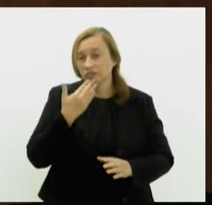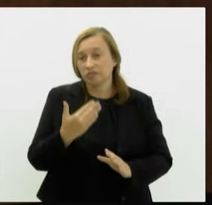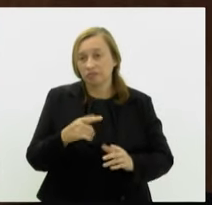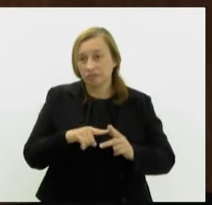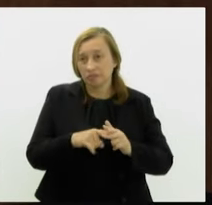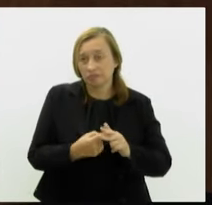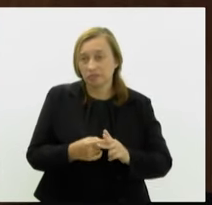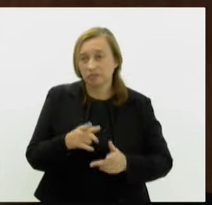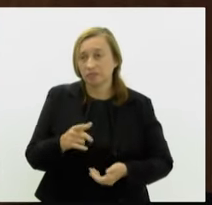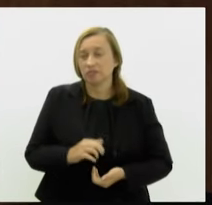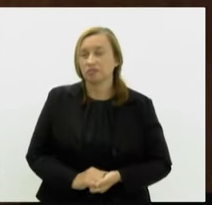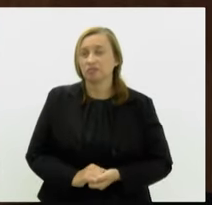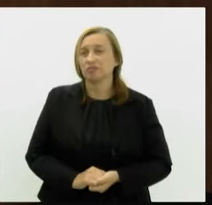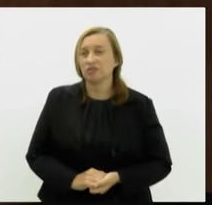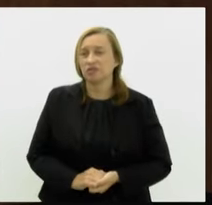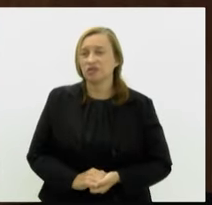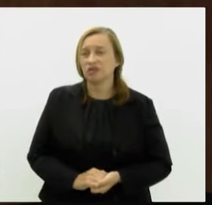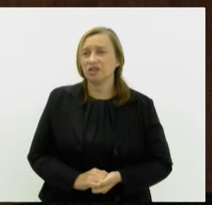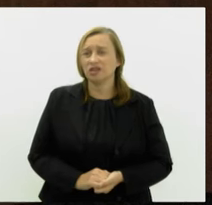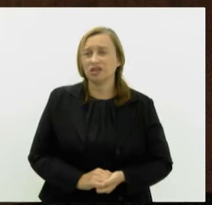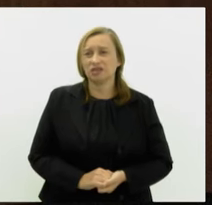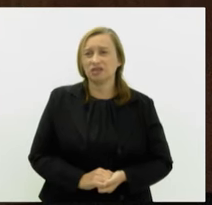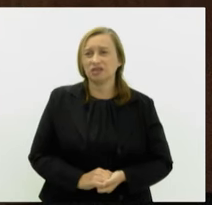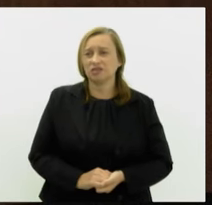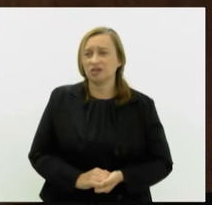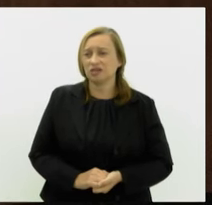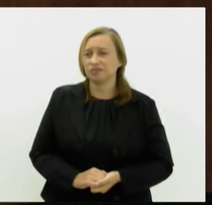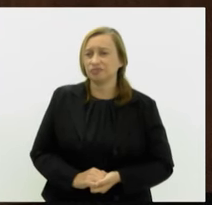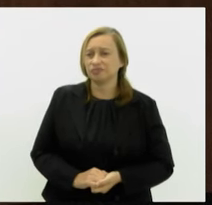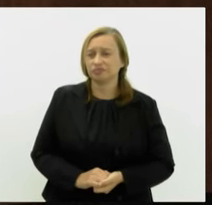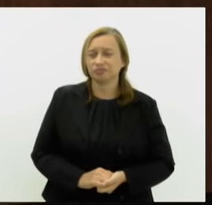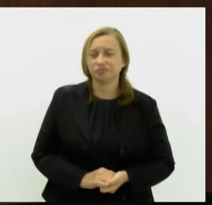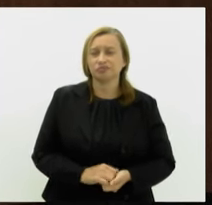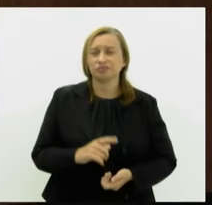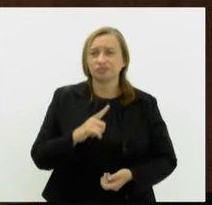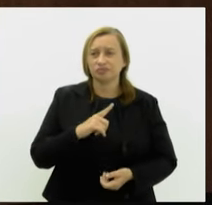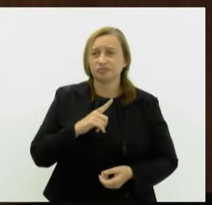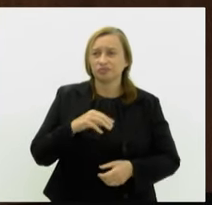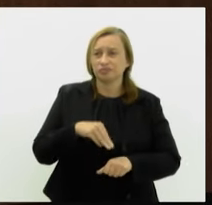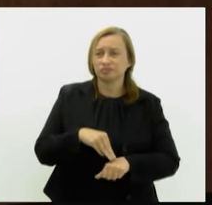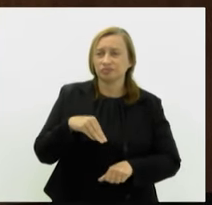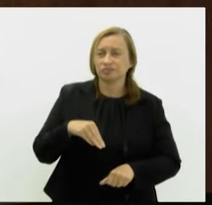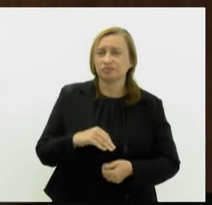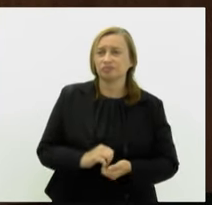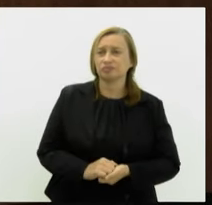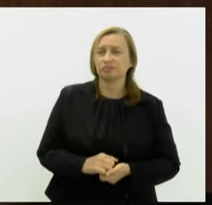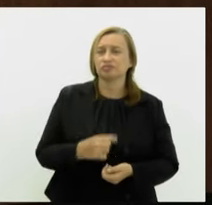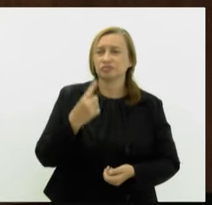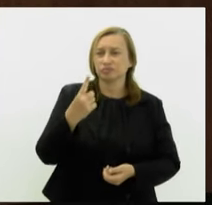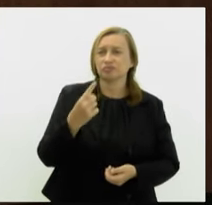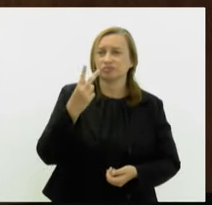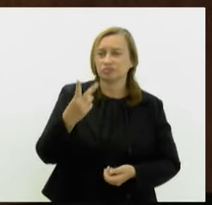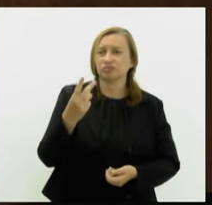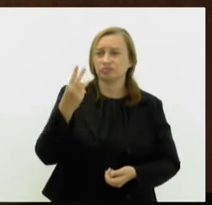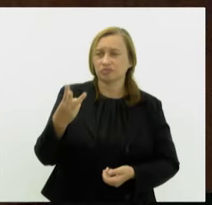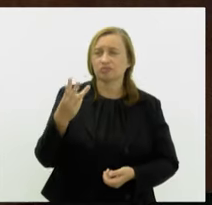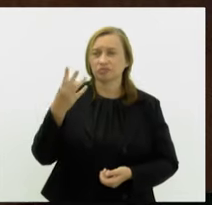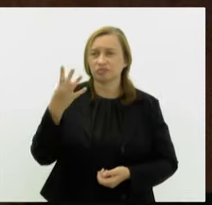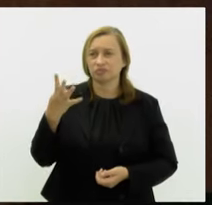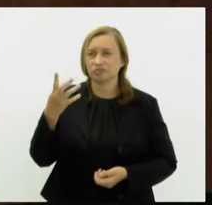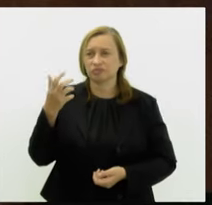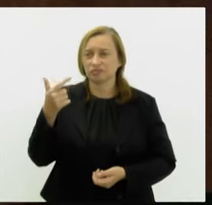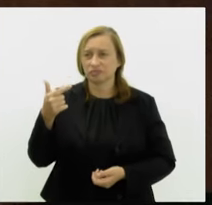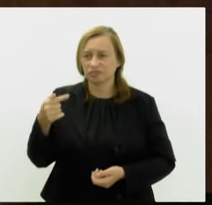coisas. Aqui tem um método, o 2, 3, 4, 7,